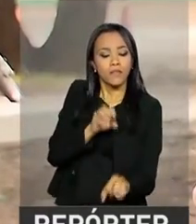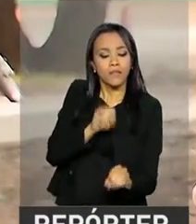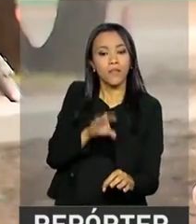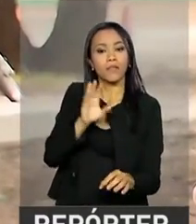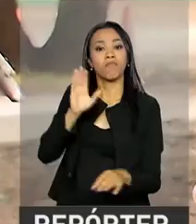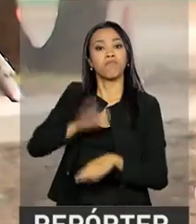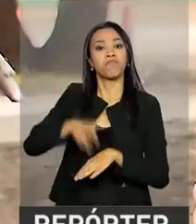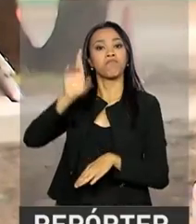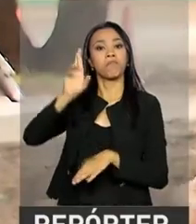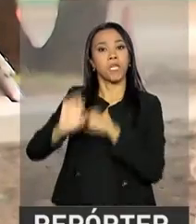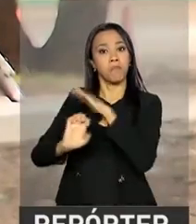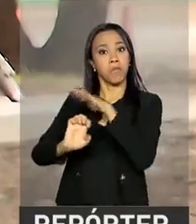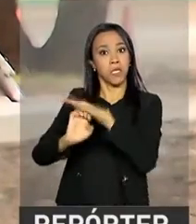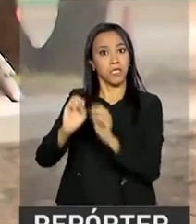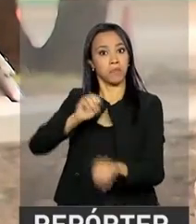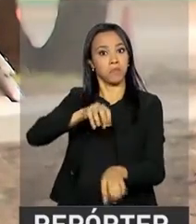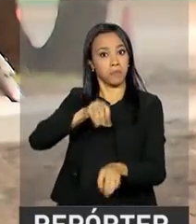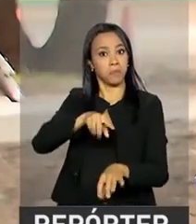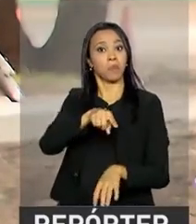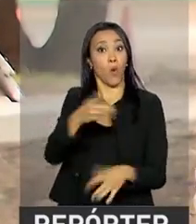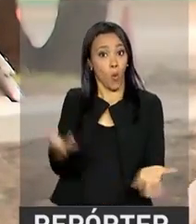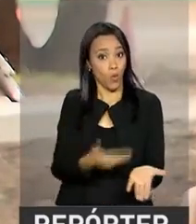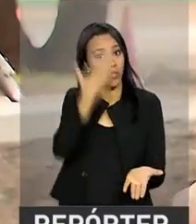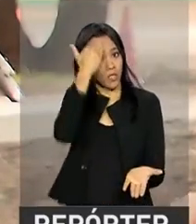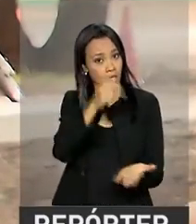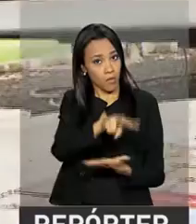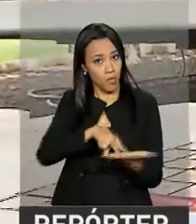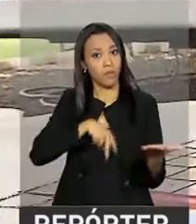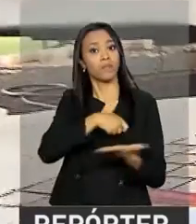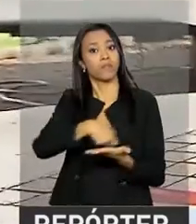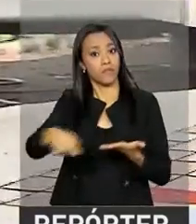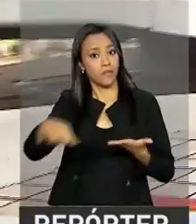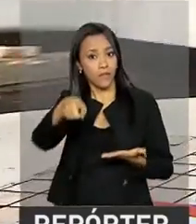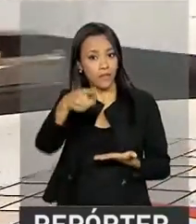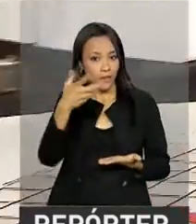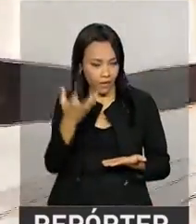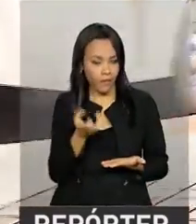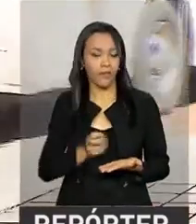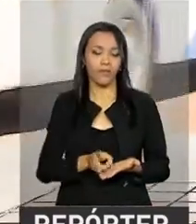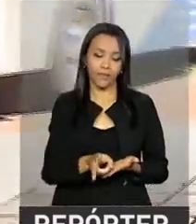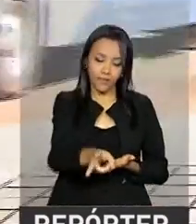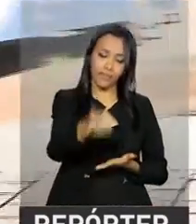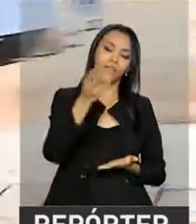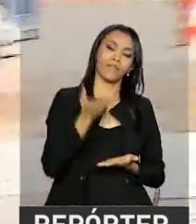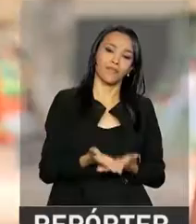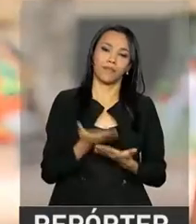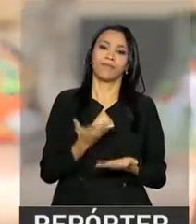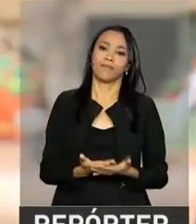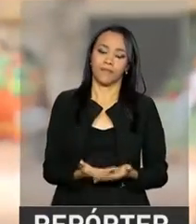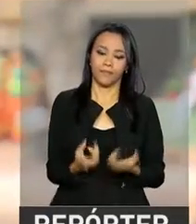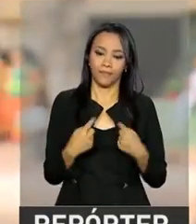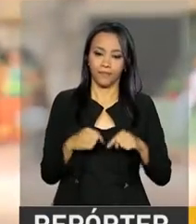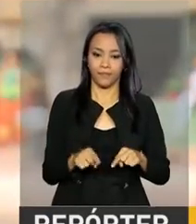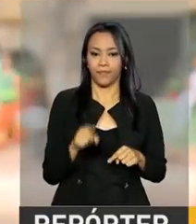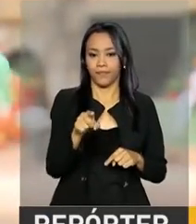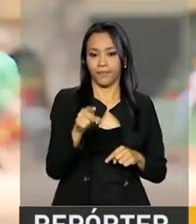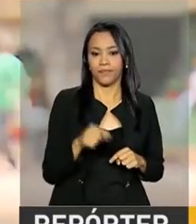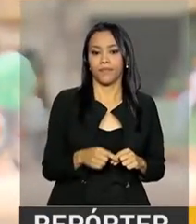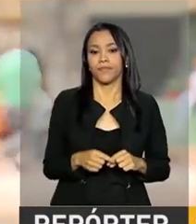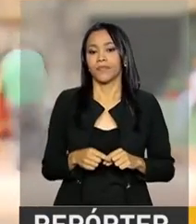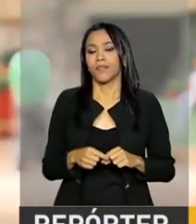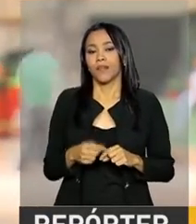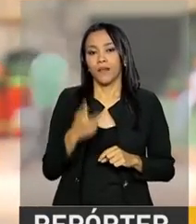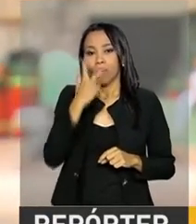onde trabalha hoje ela sabe ler e escrever e pretende continuar com os estudos andava é como